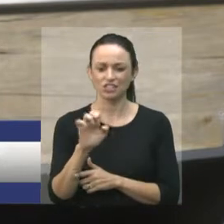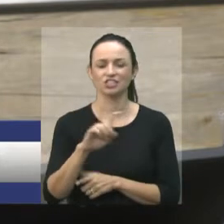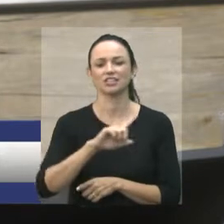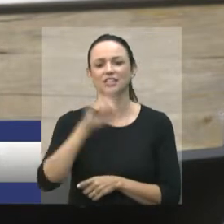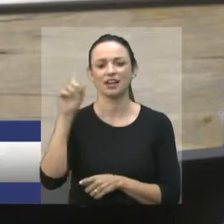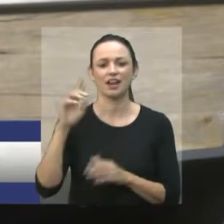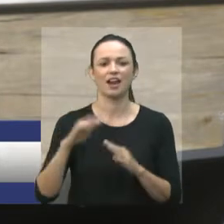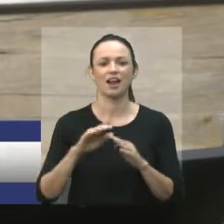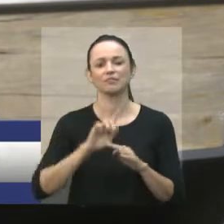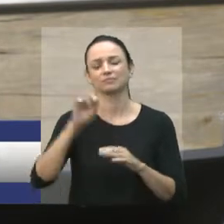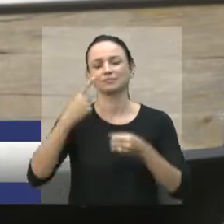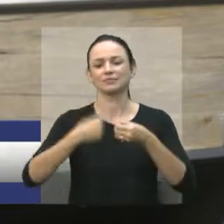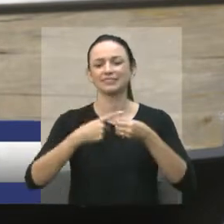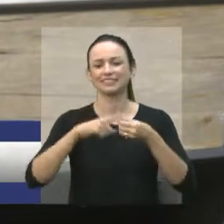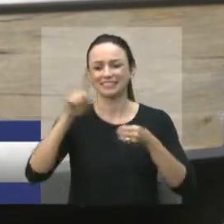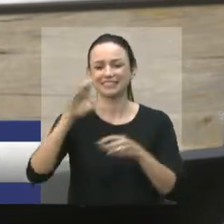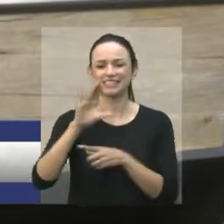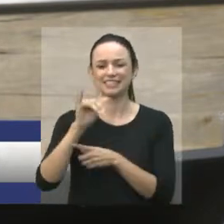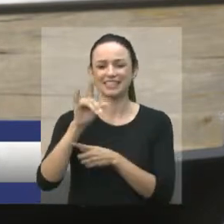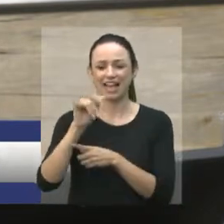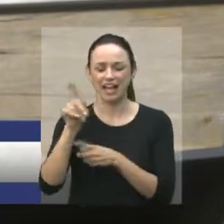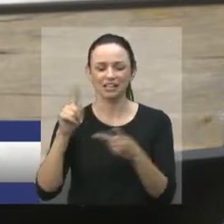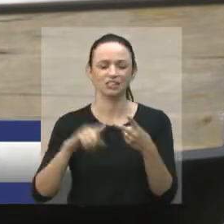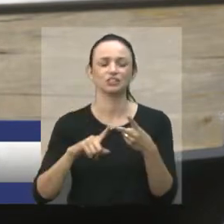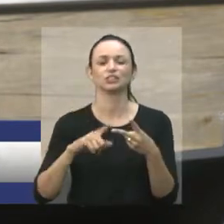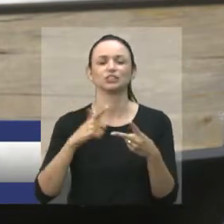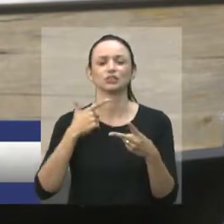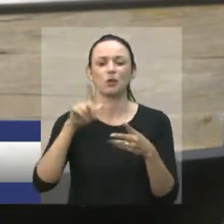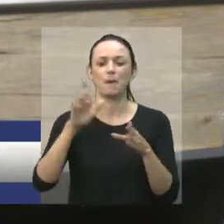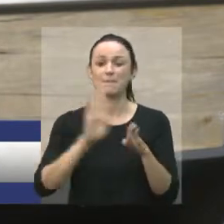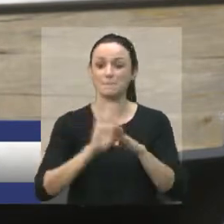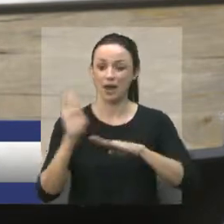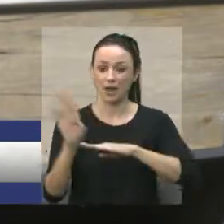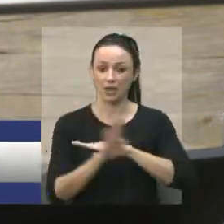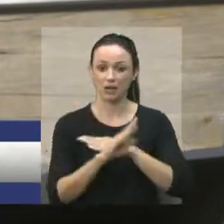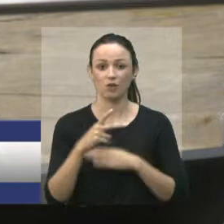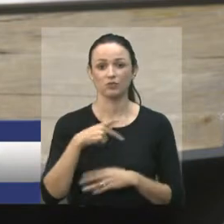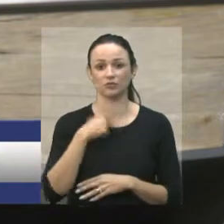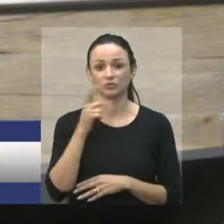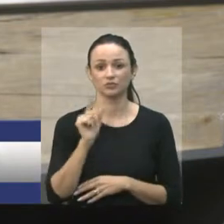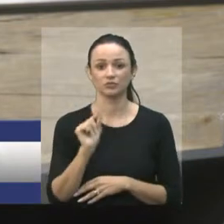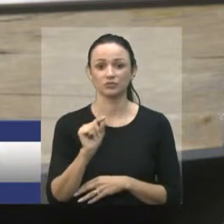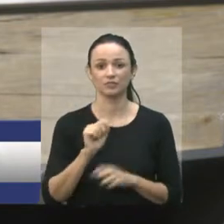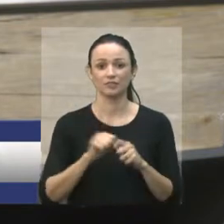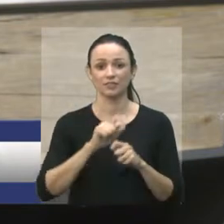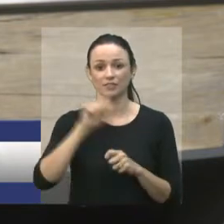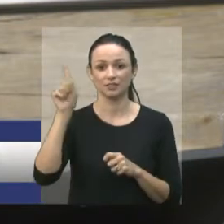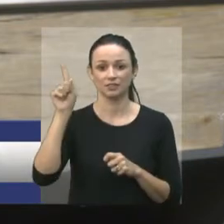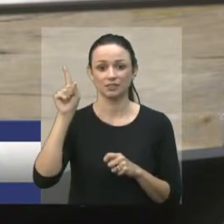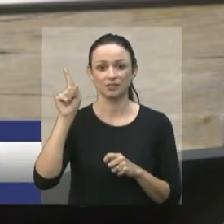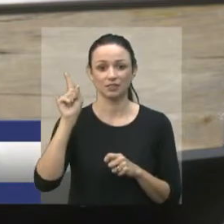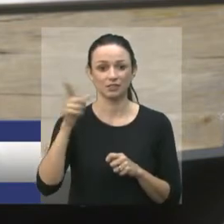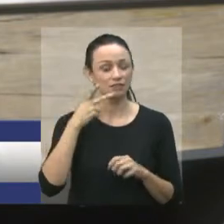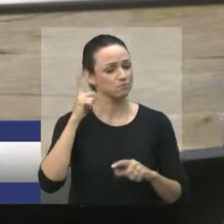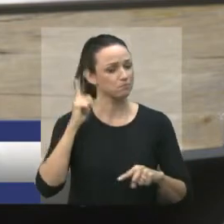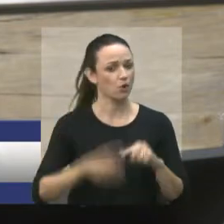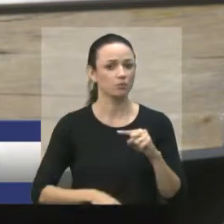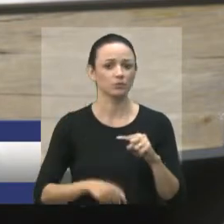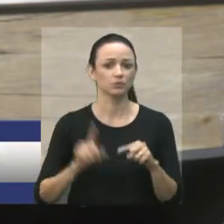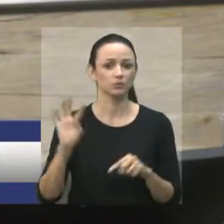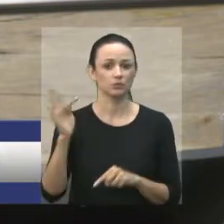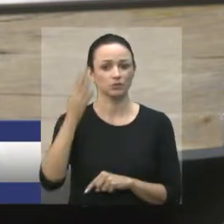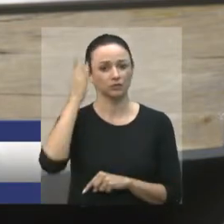alto da cidade, que em outras ocasiões eu já falei e repito outras vezes, o que foi feito lá deveria ser proibido. Todo mundo